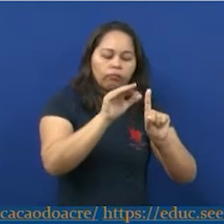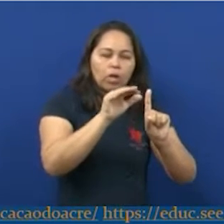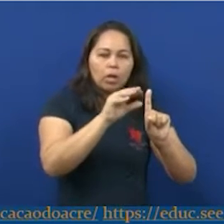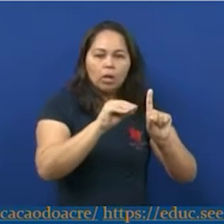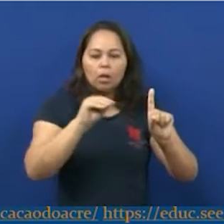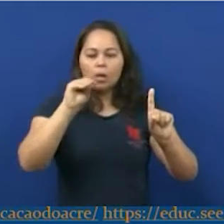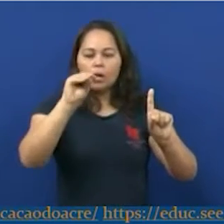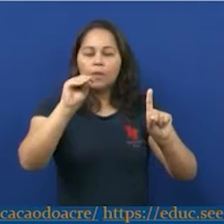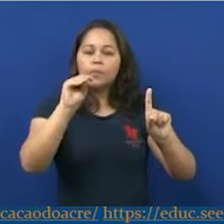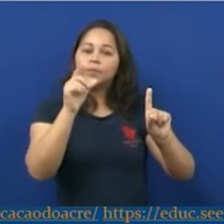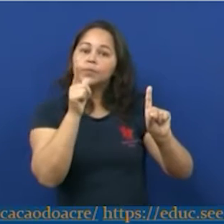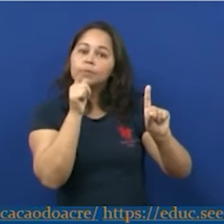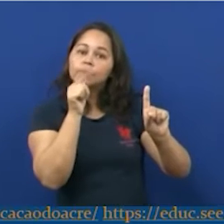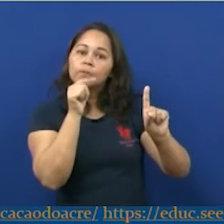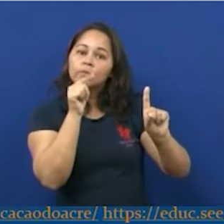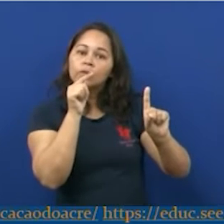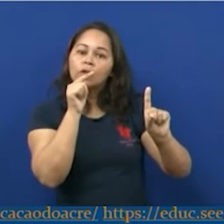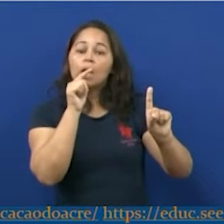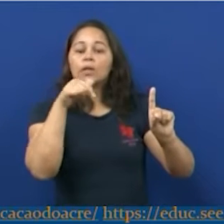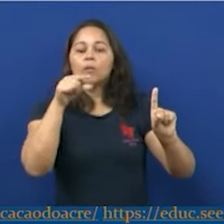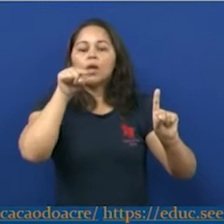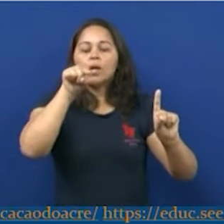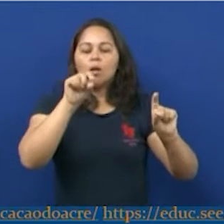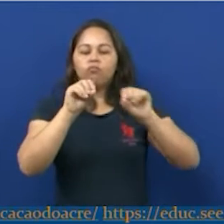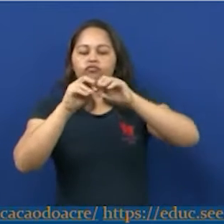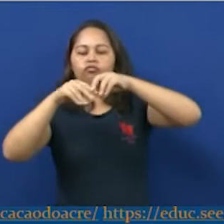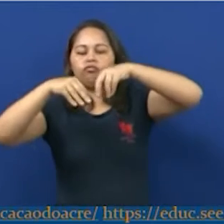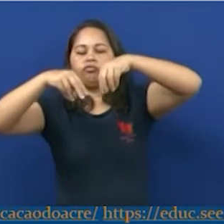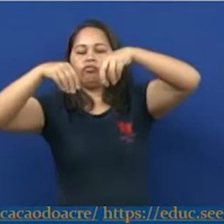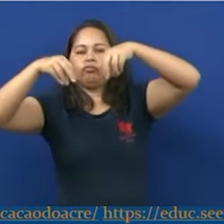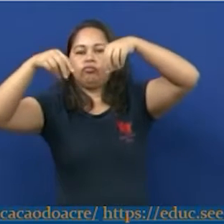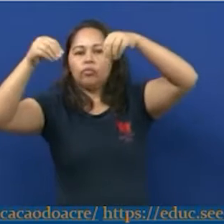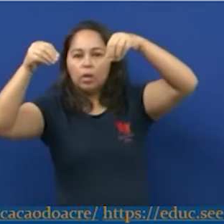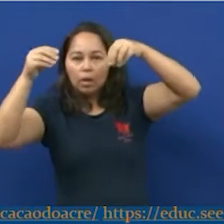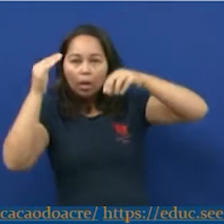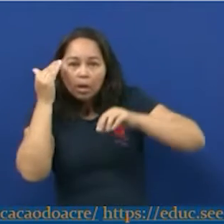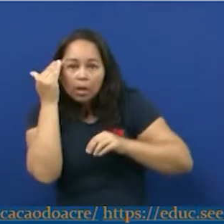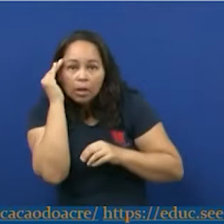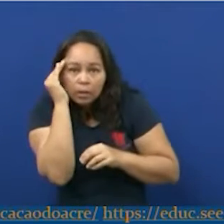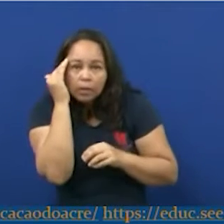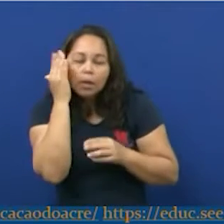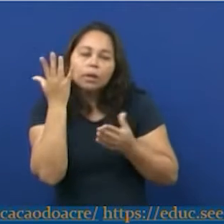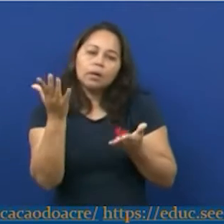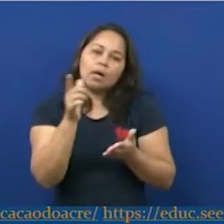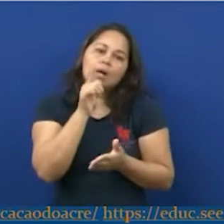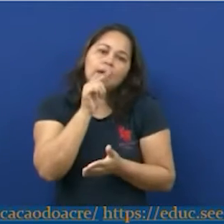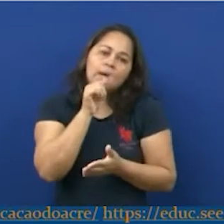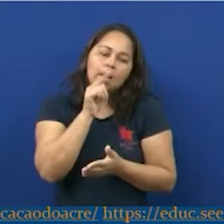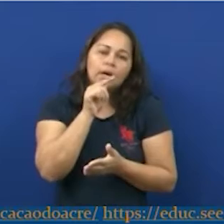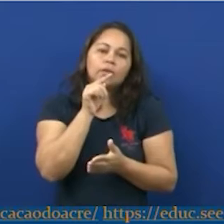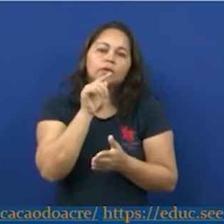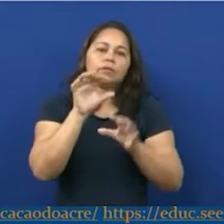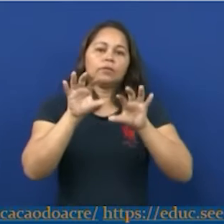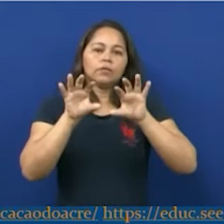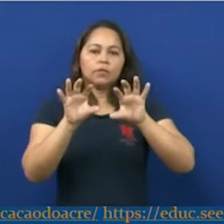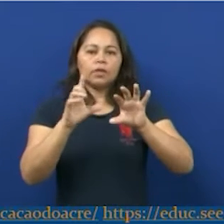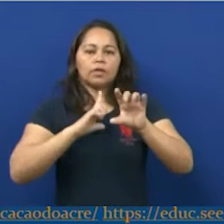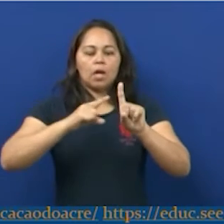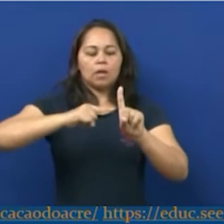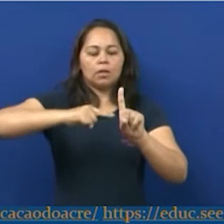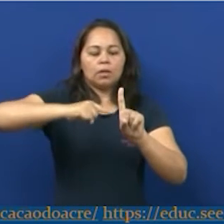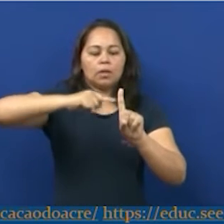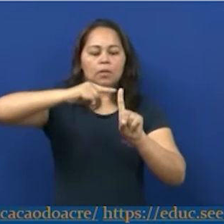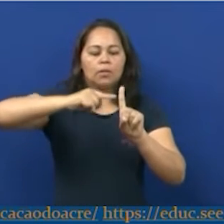termina, que vai passando de líquido para vapor, atinge-se o ponto de ebulição e essa água ela também vai manter a sua